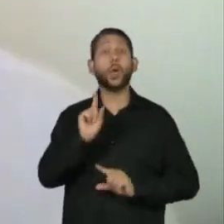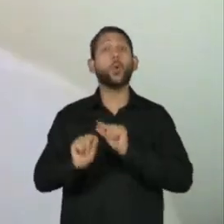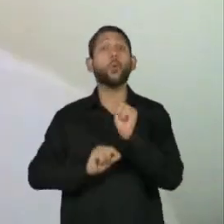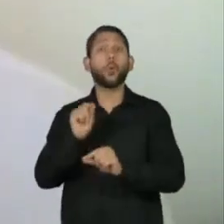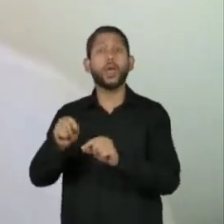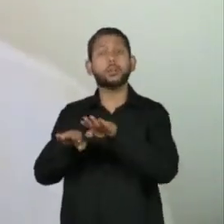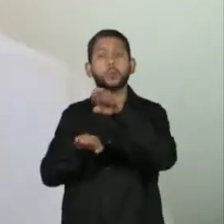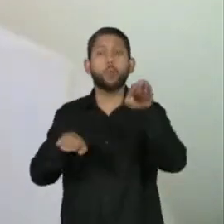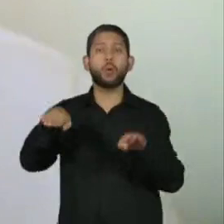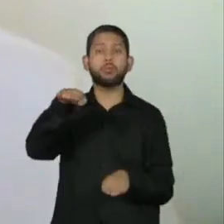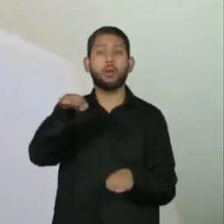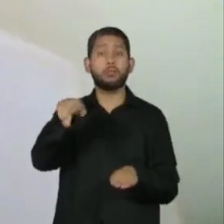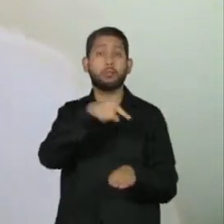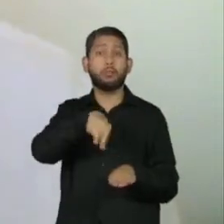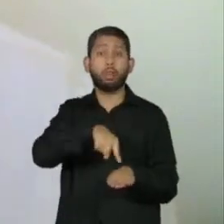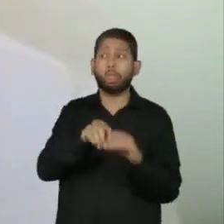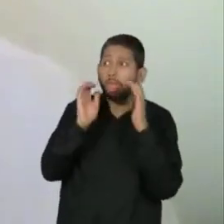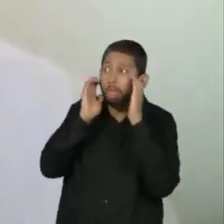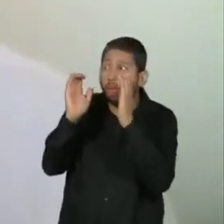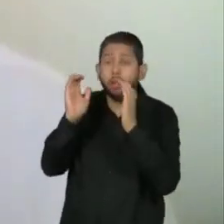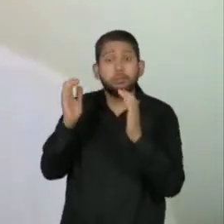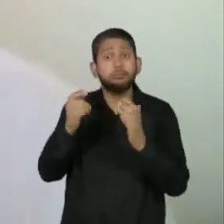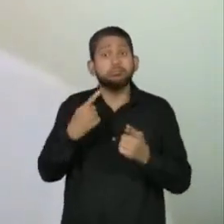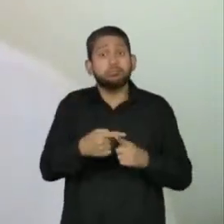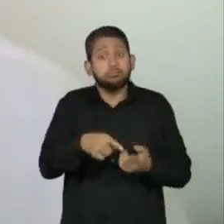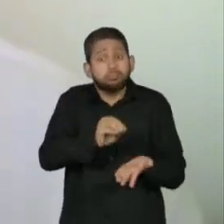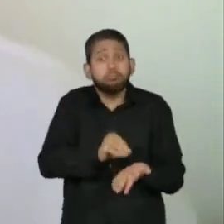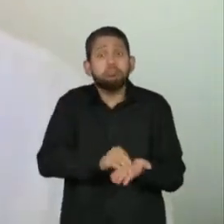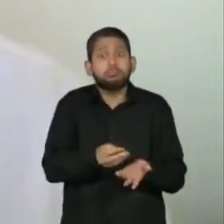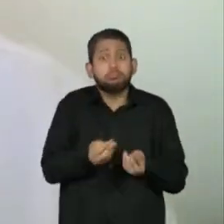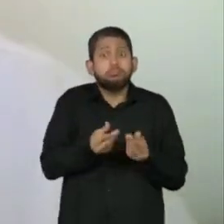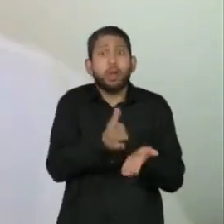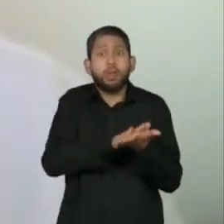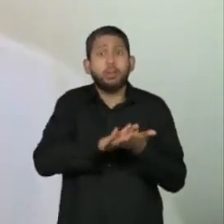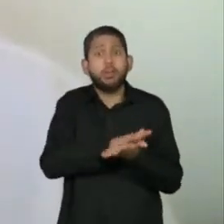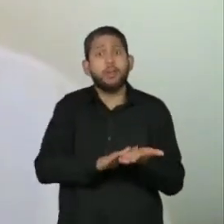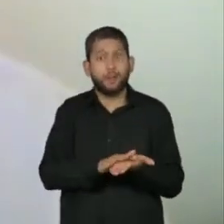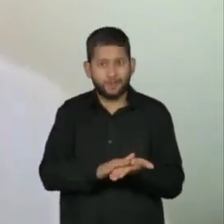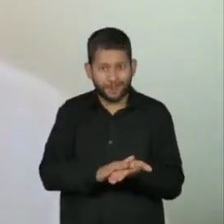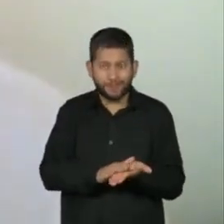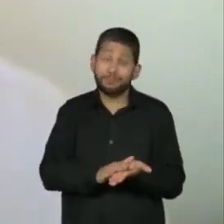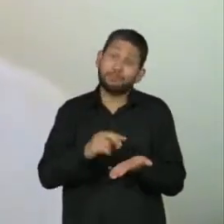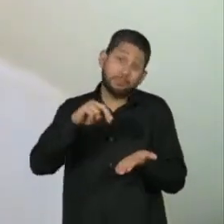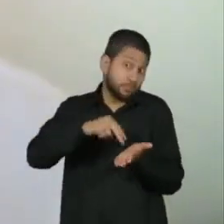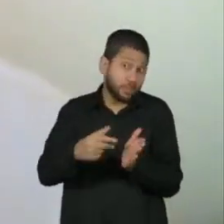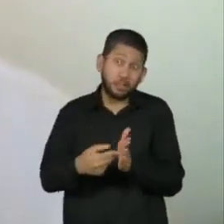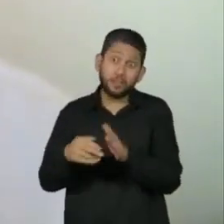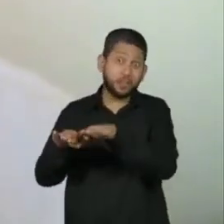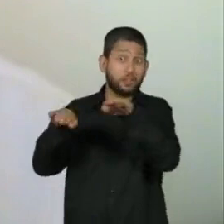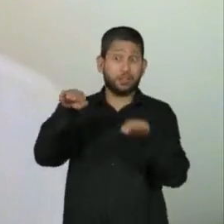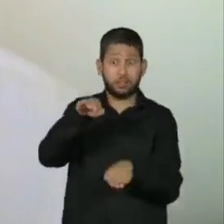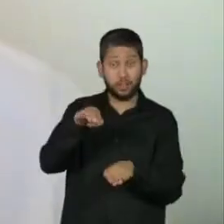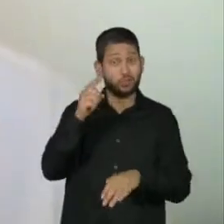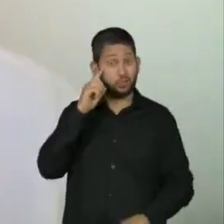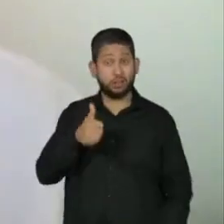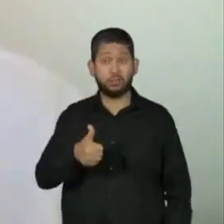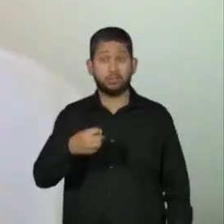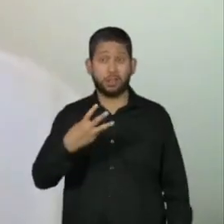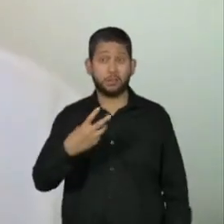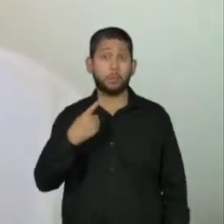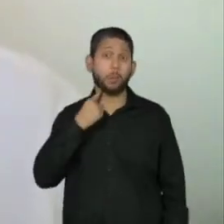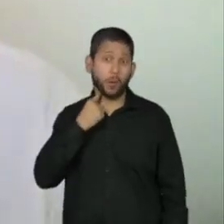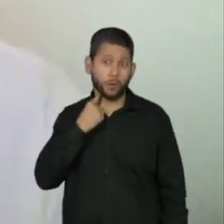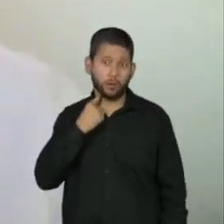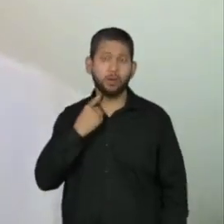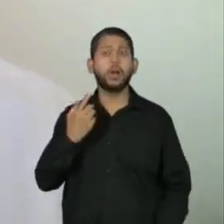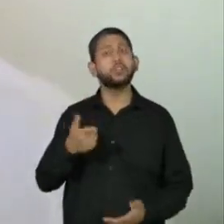as desigualdades raciais institucionalizadas que vieram no bojo do 13 de maio. Quer dizer, o 13 de